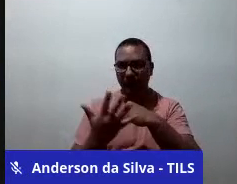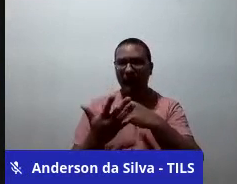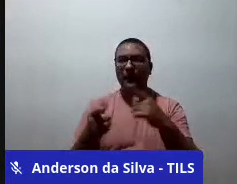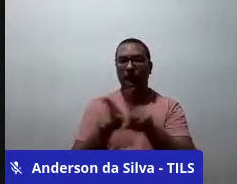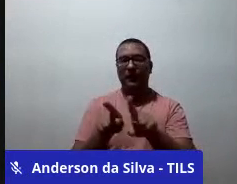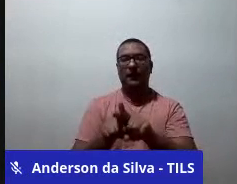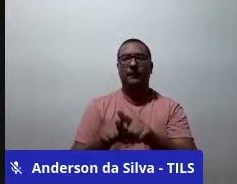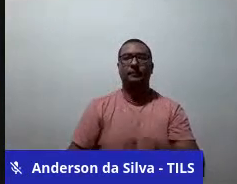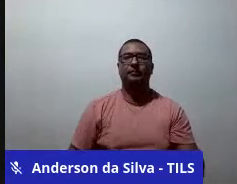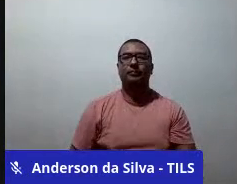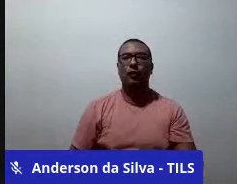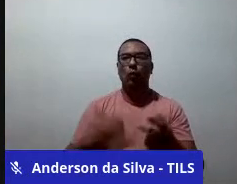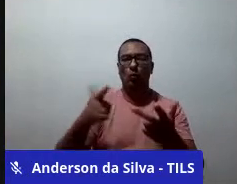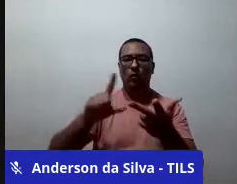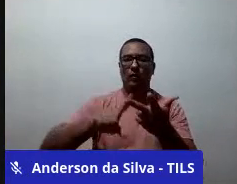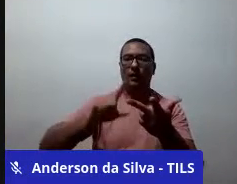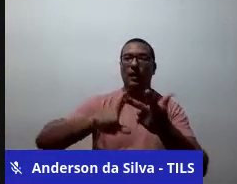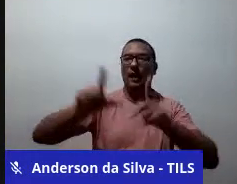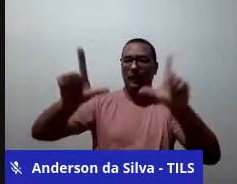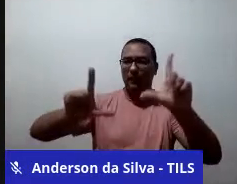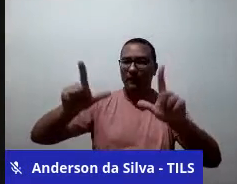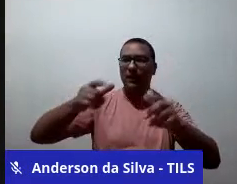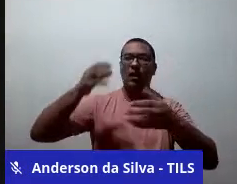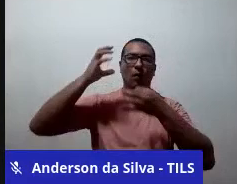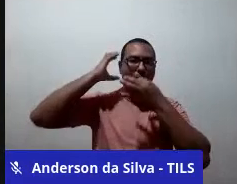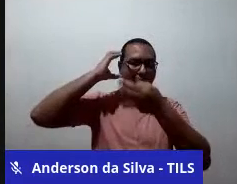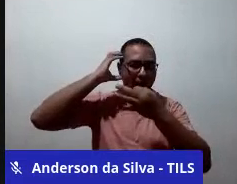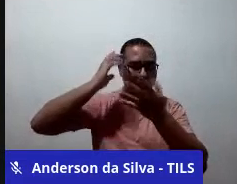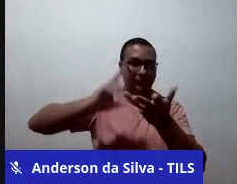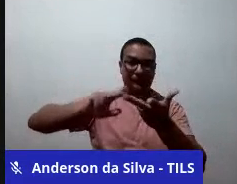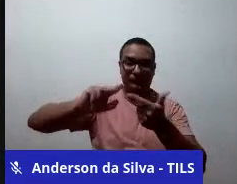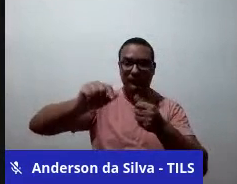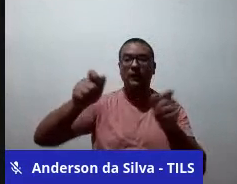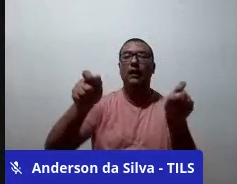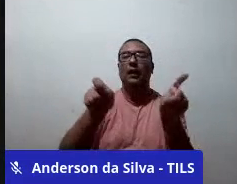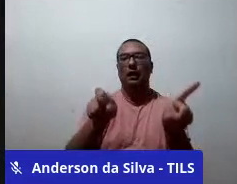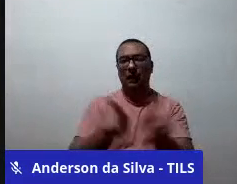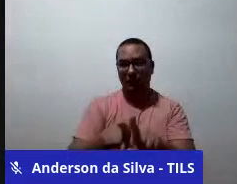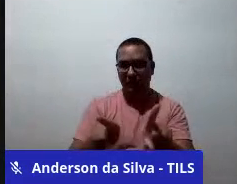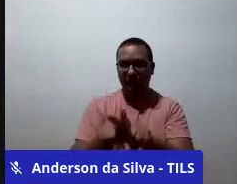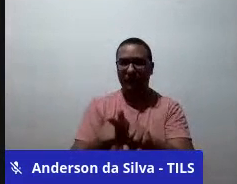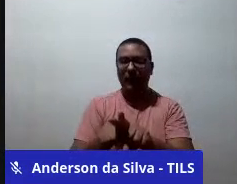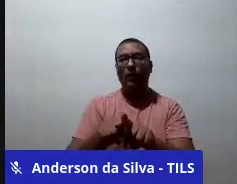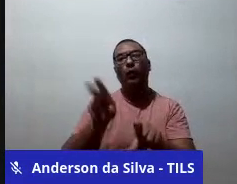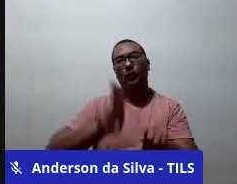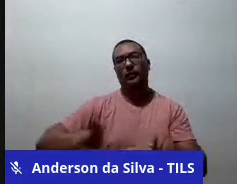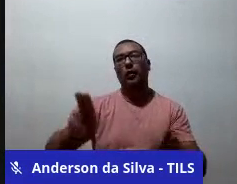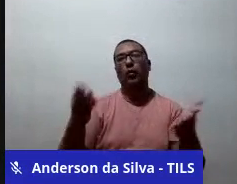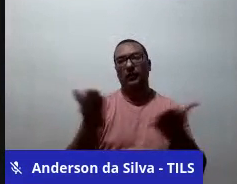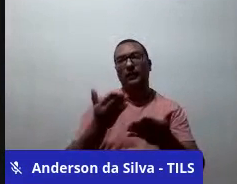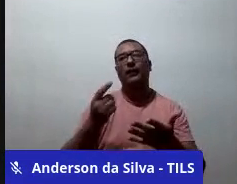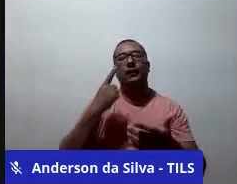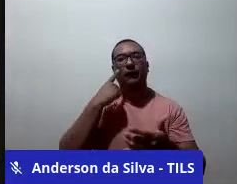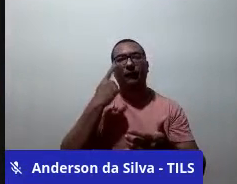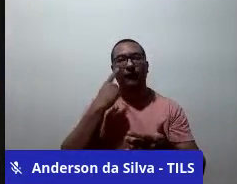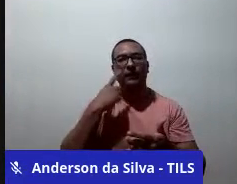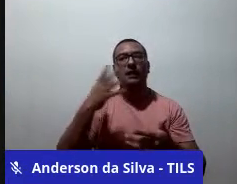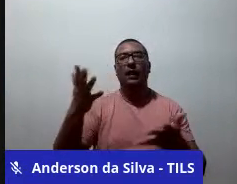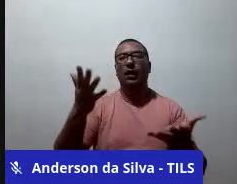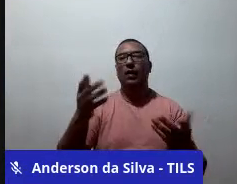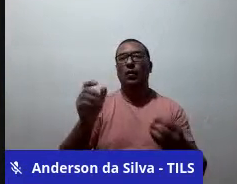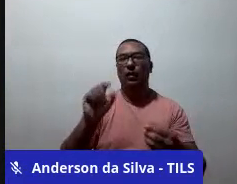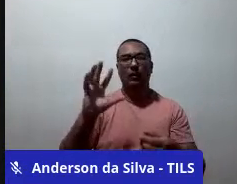A área de telecomunicações, evidentemente, isso é visível, né, numa webconferência como essa que nós